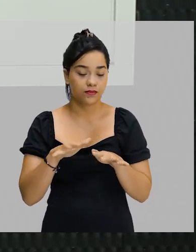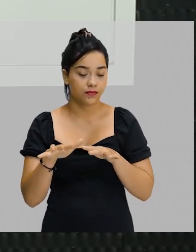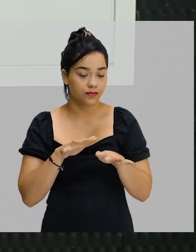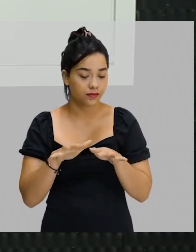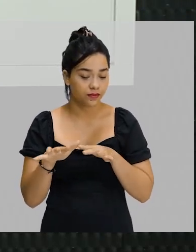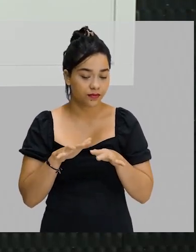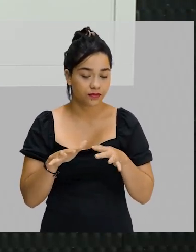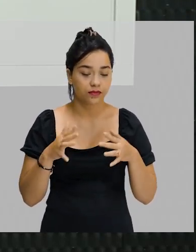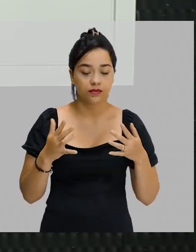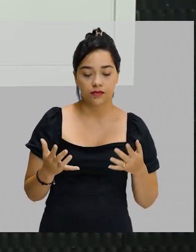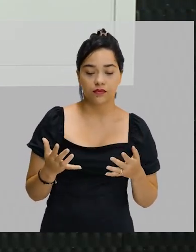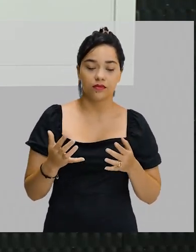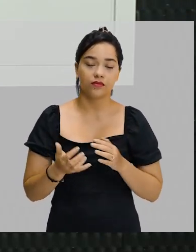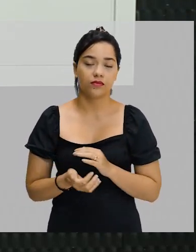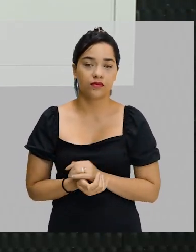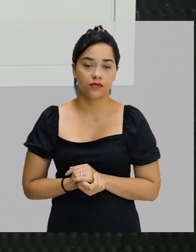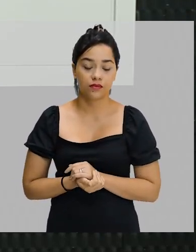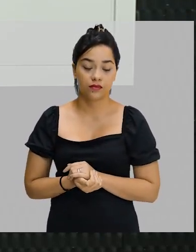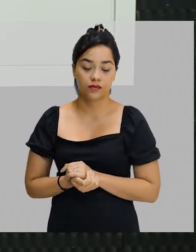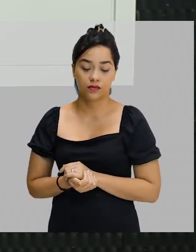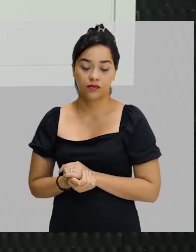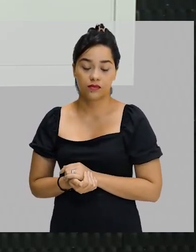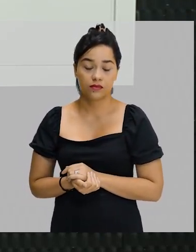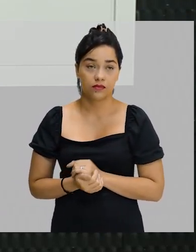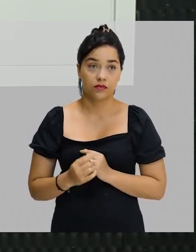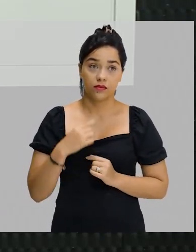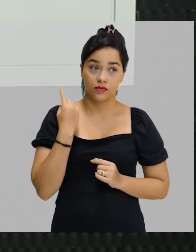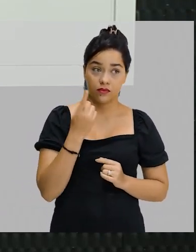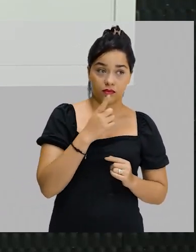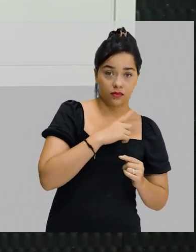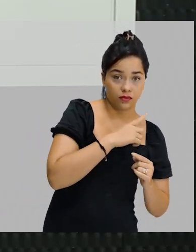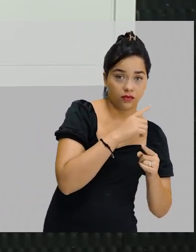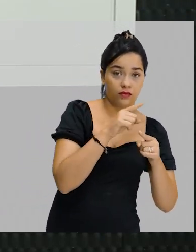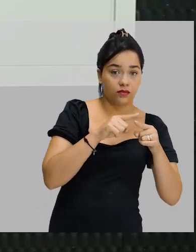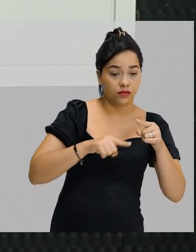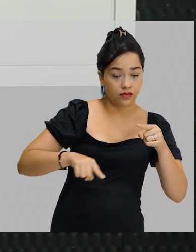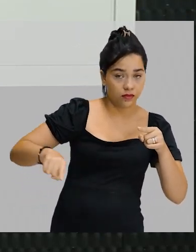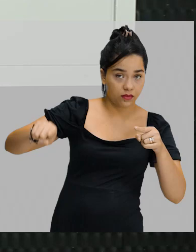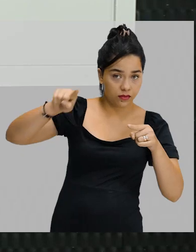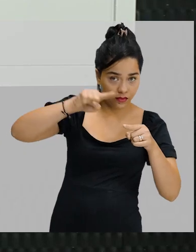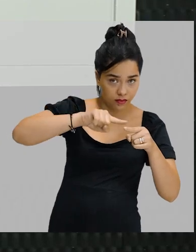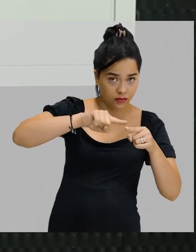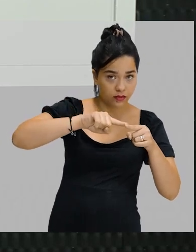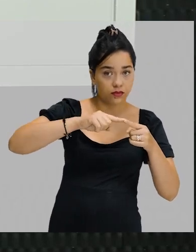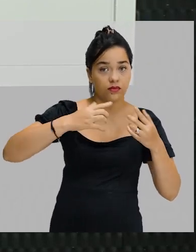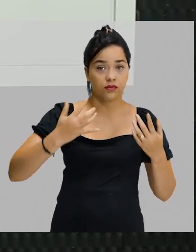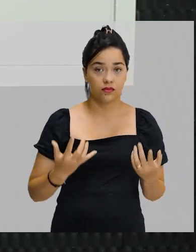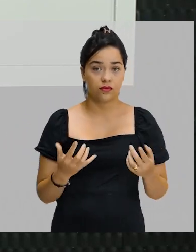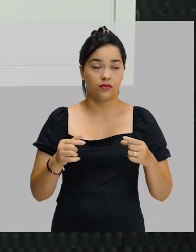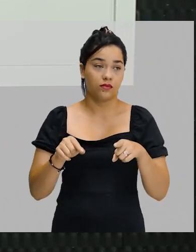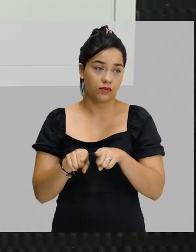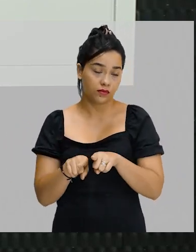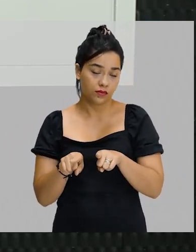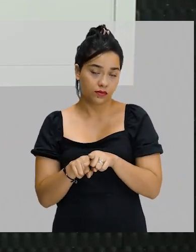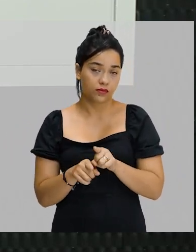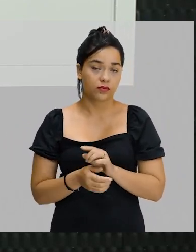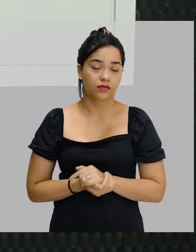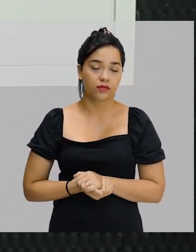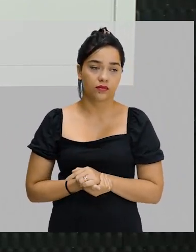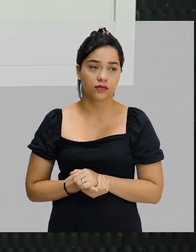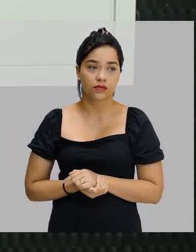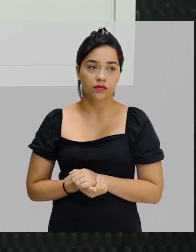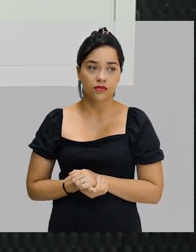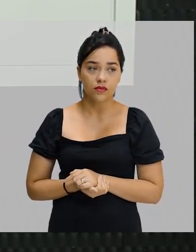circular, ok? Vai ser basicamente isso. Nós temos um círculo, ok? E uma